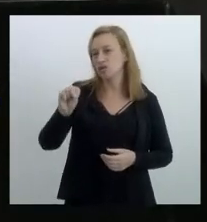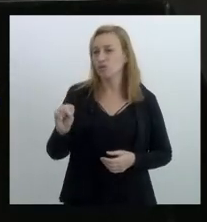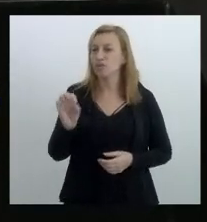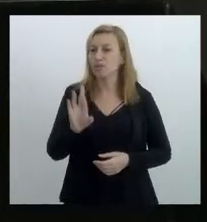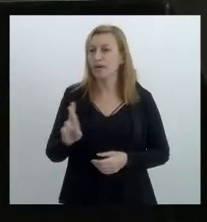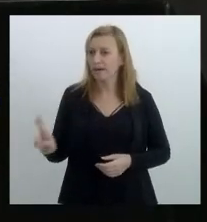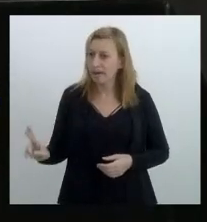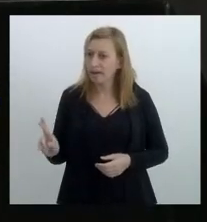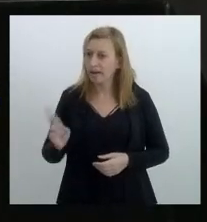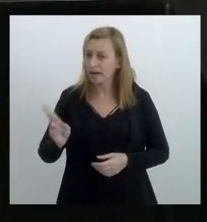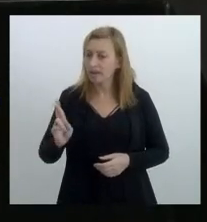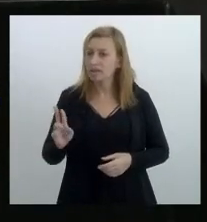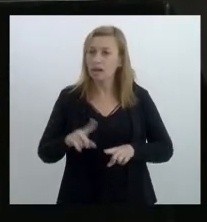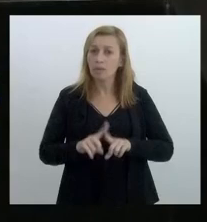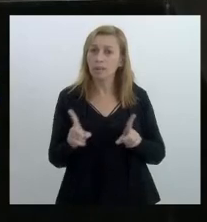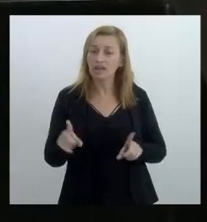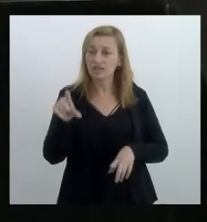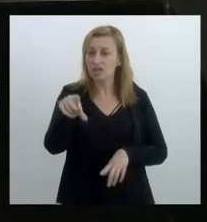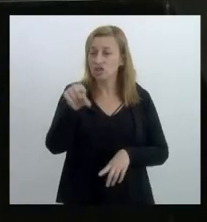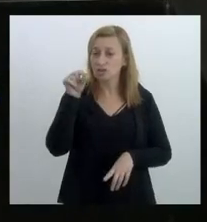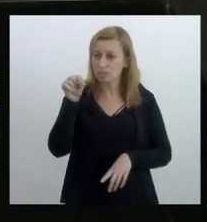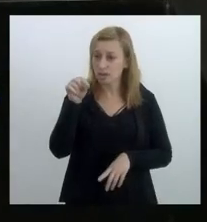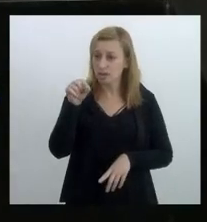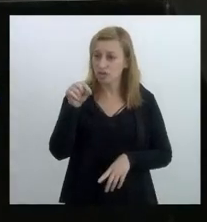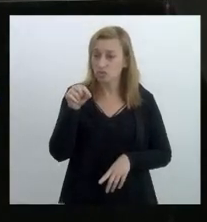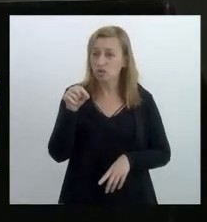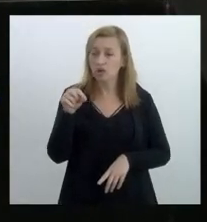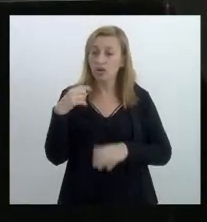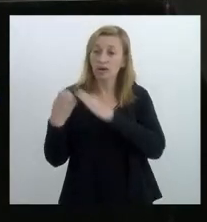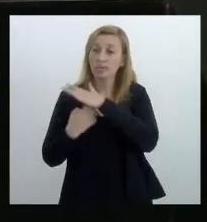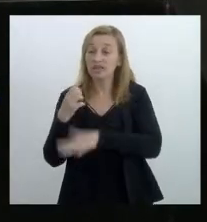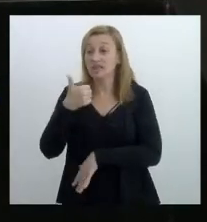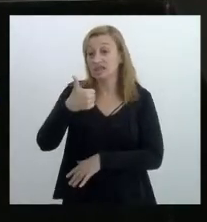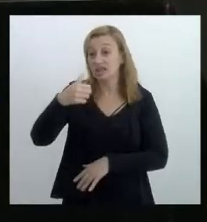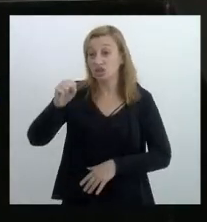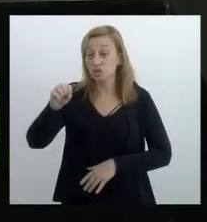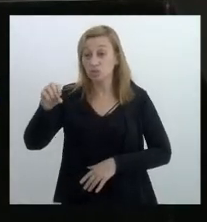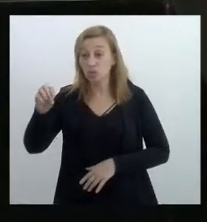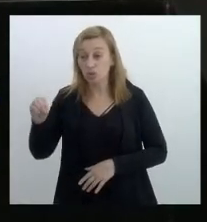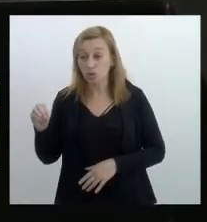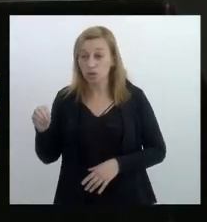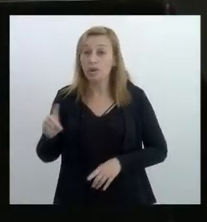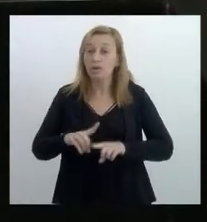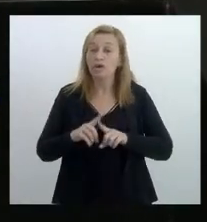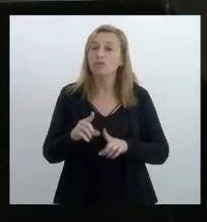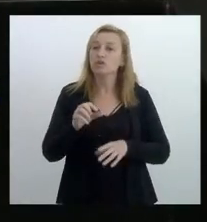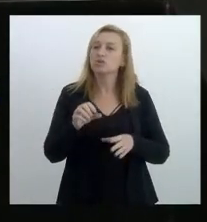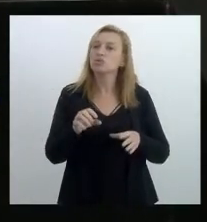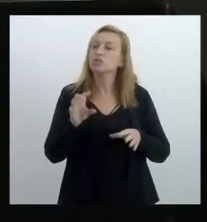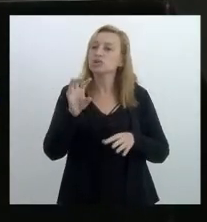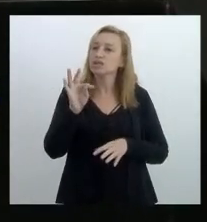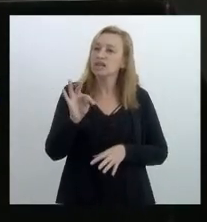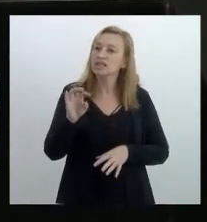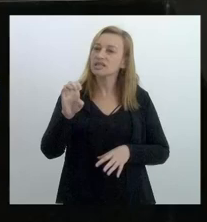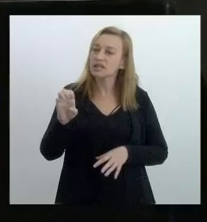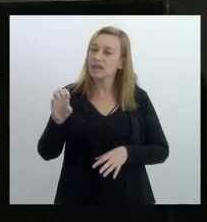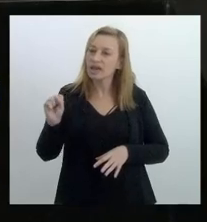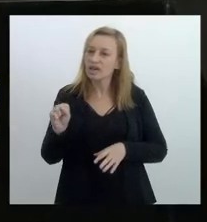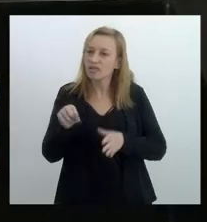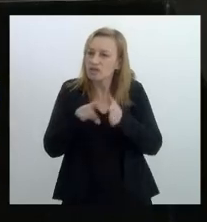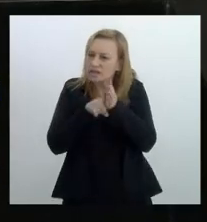98,00, mas a opção da empresa foi R$ 108,00. E quando a UTCE faz a análise